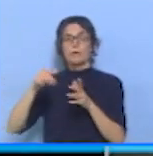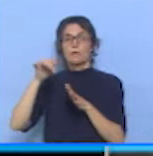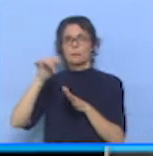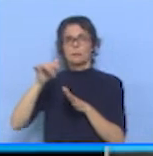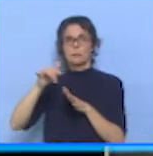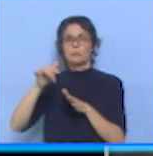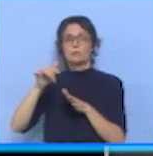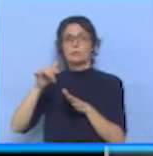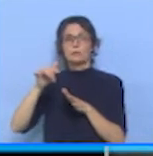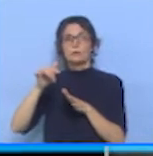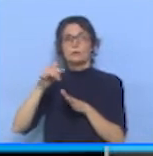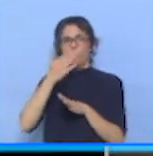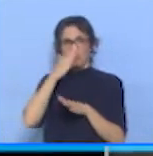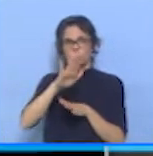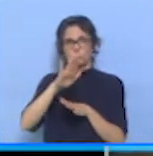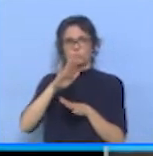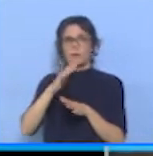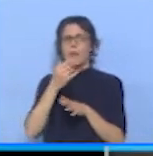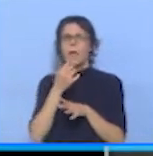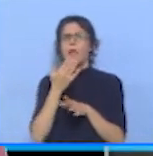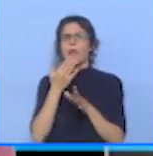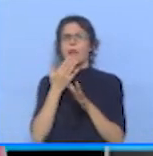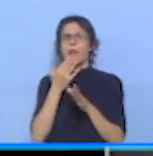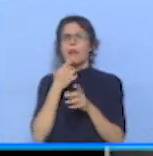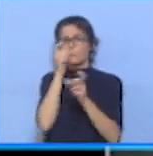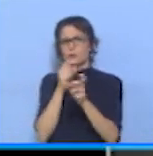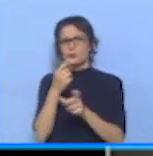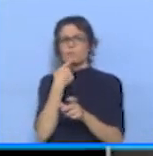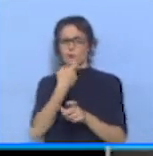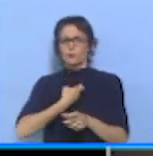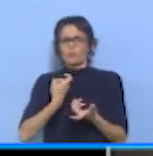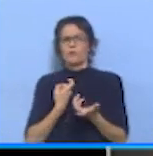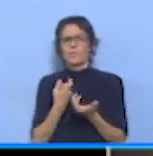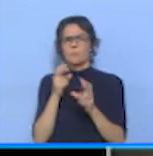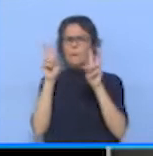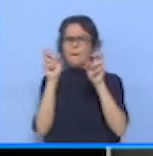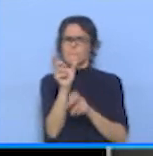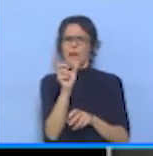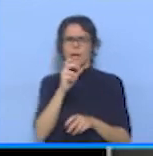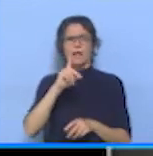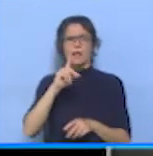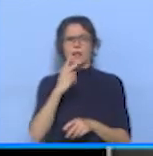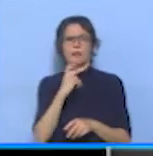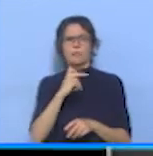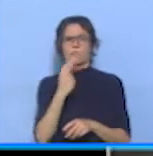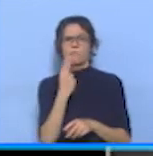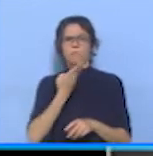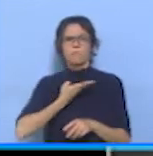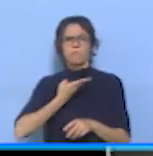algumas na rua abordavam-nos a dizer o que é que significa Laudato? e não sabem que estas datas foram intencionalmente